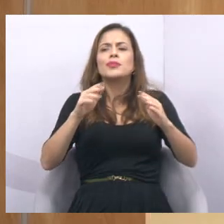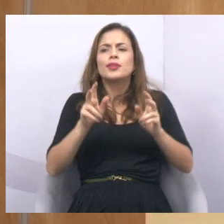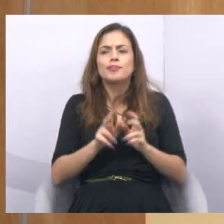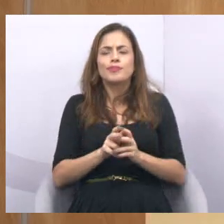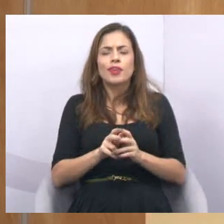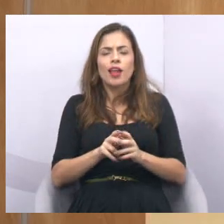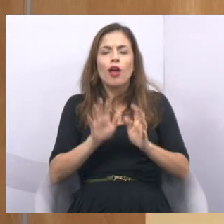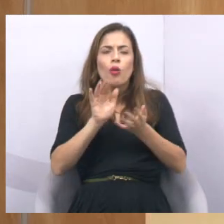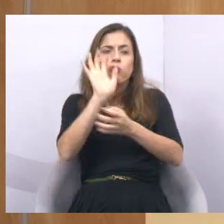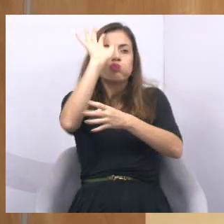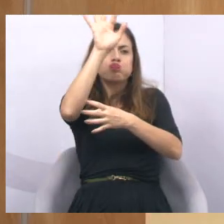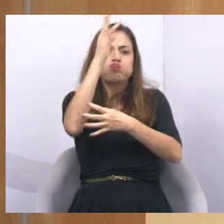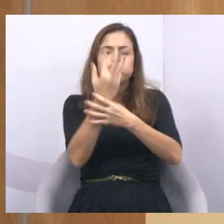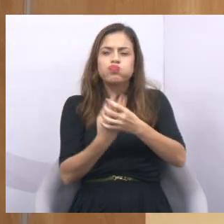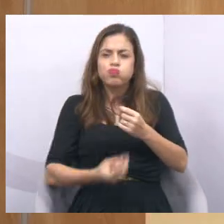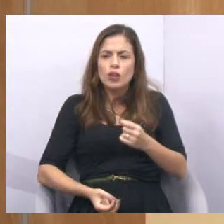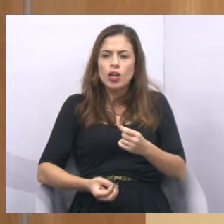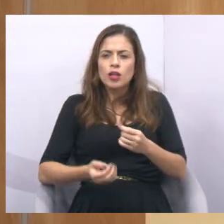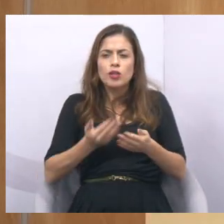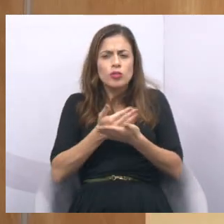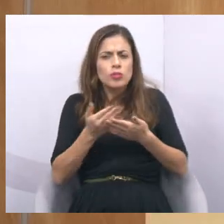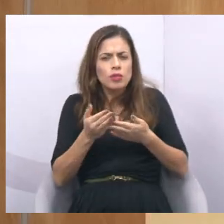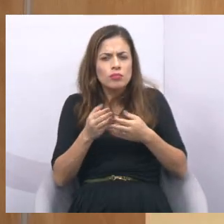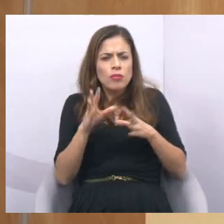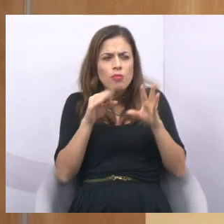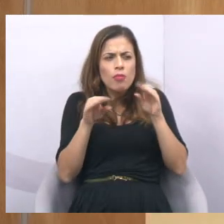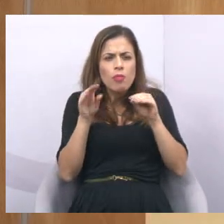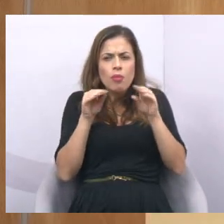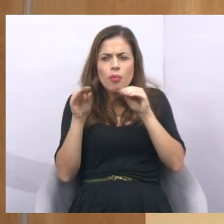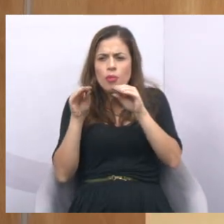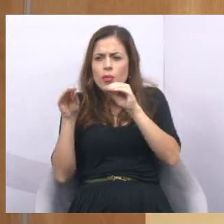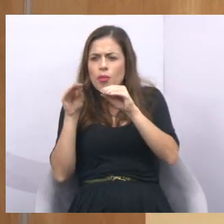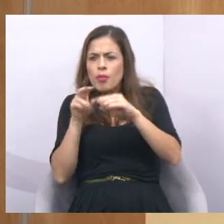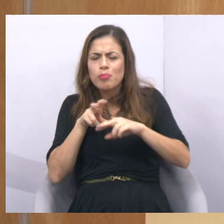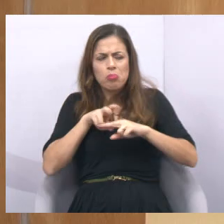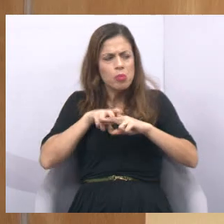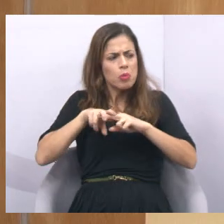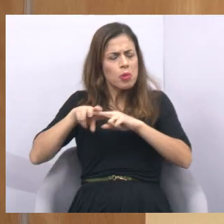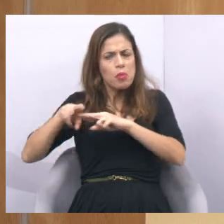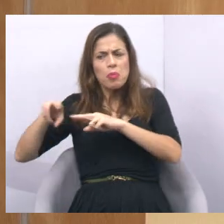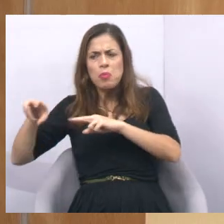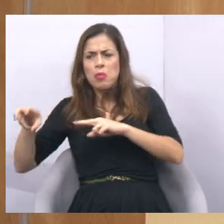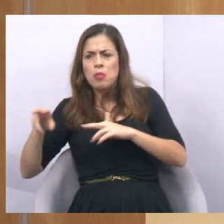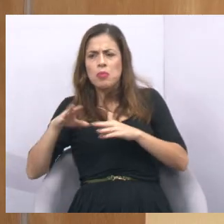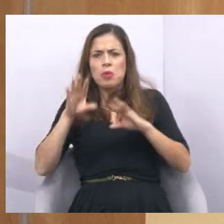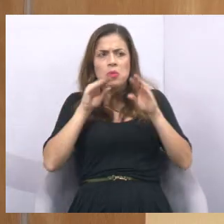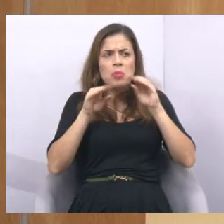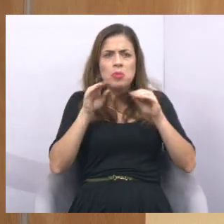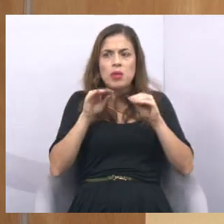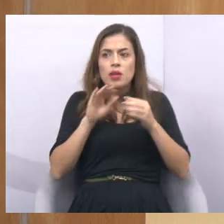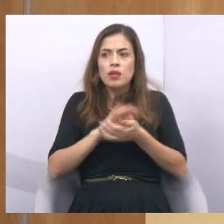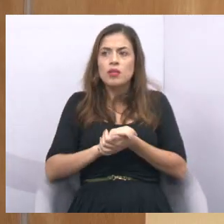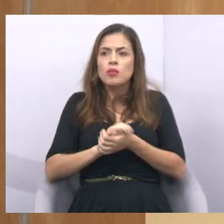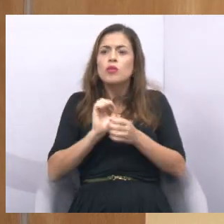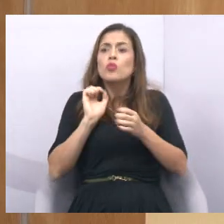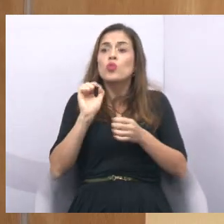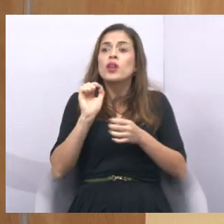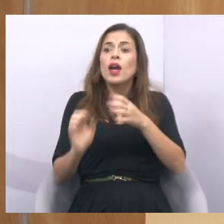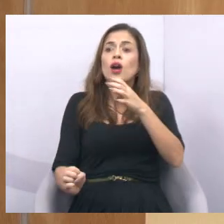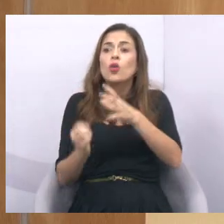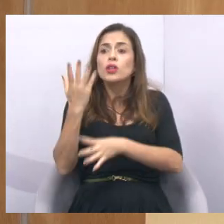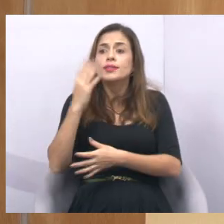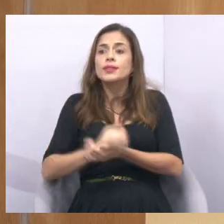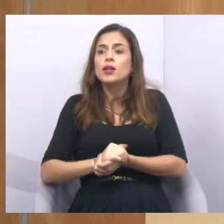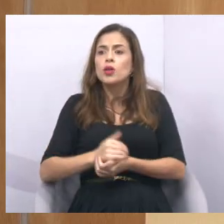e começou um murmurinho na arquibancada. Aí eu fiquei, o que será que está acontecendo? Aí me vem a notícia,